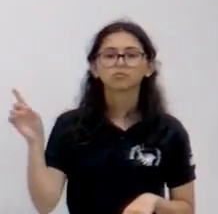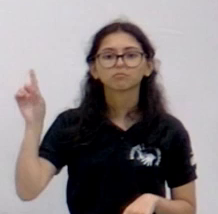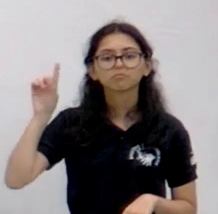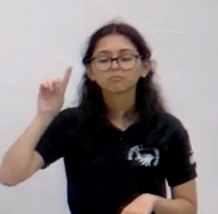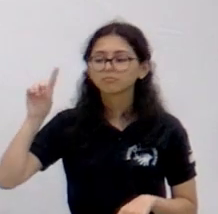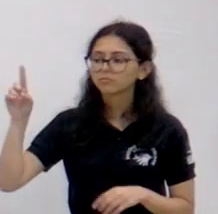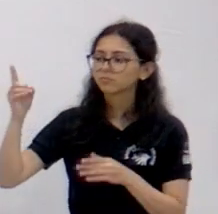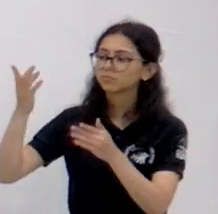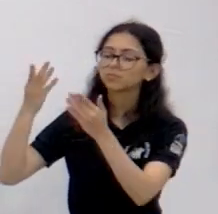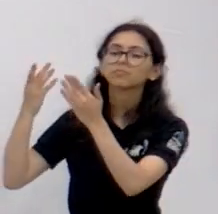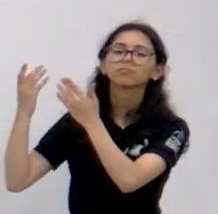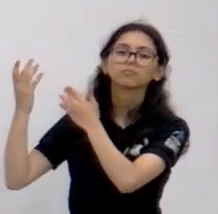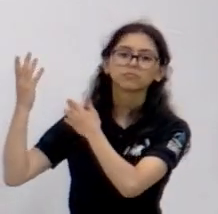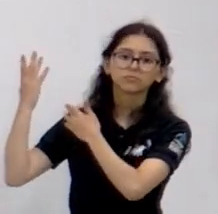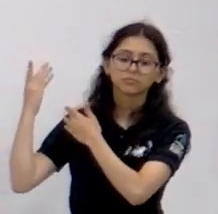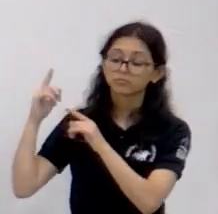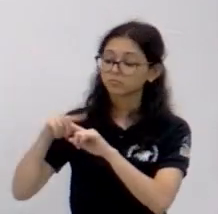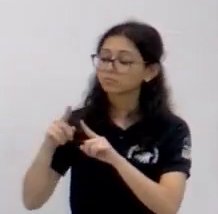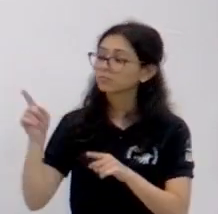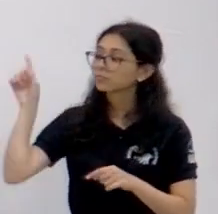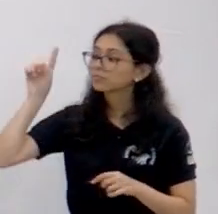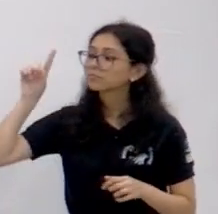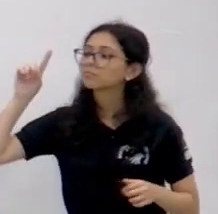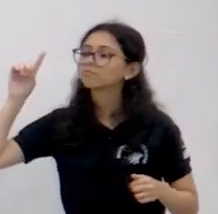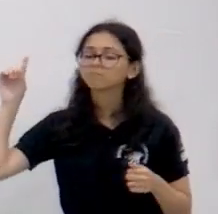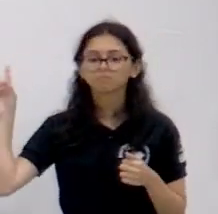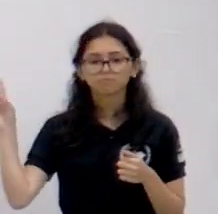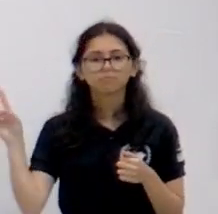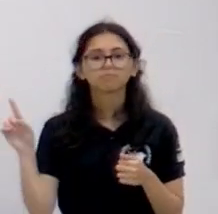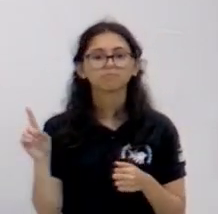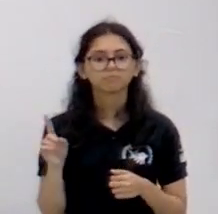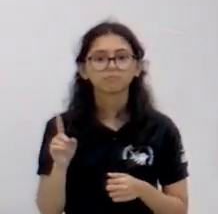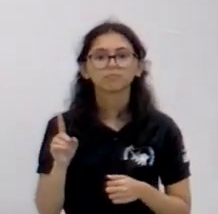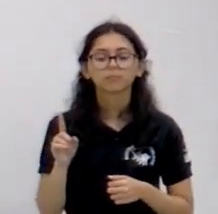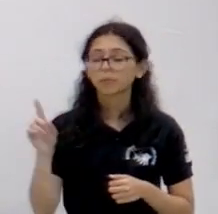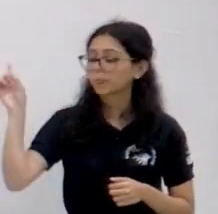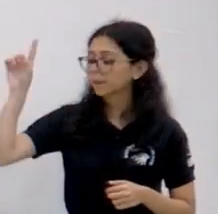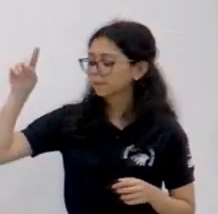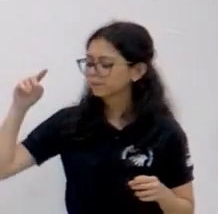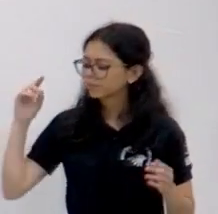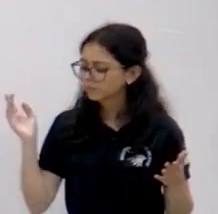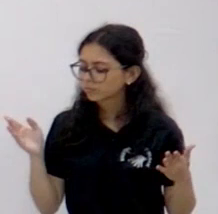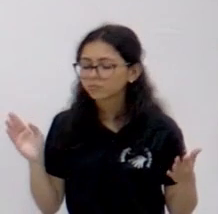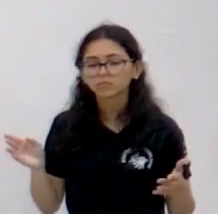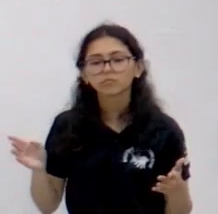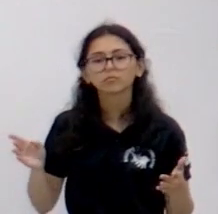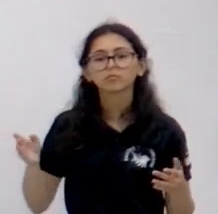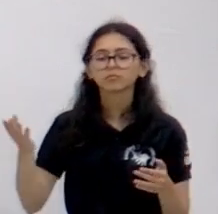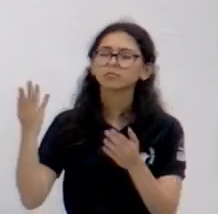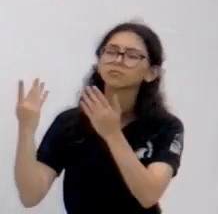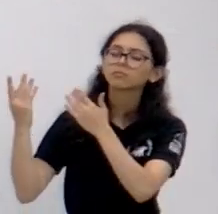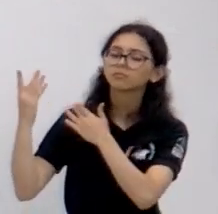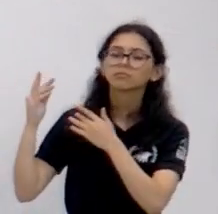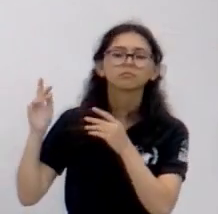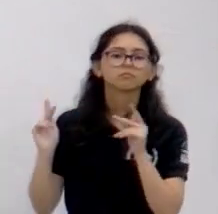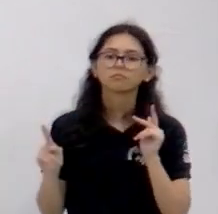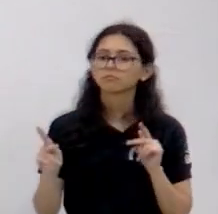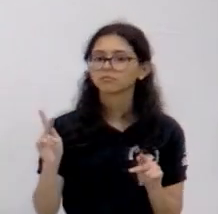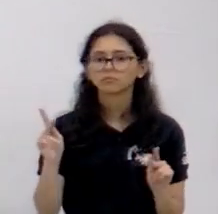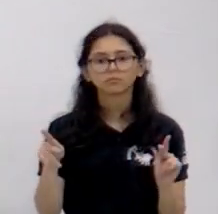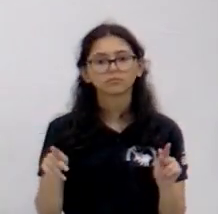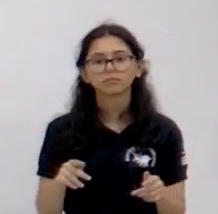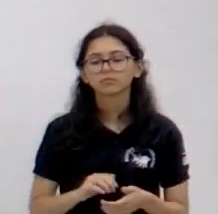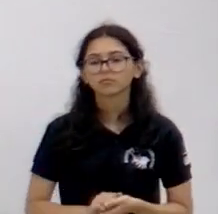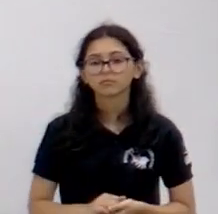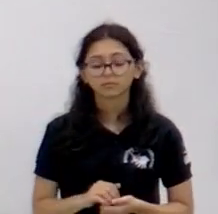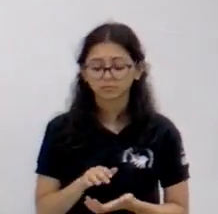hoje. O escritor aos Hebreus diz que Ele é o mesmo ontem, hoje e eternamente. Nada vai mudar o agir de Deus